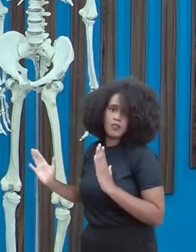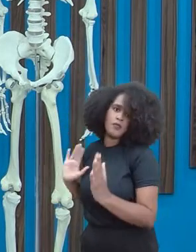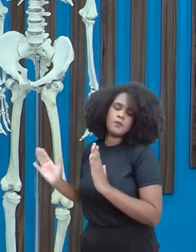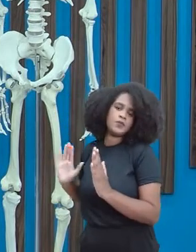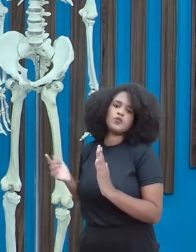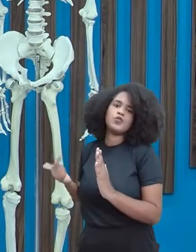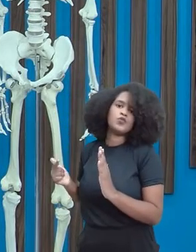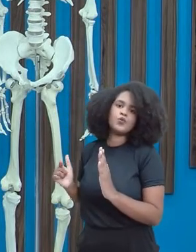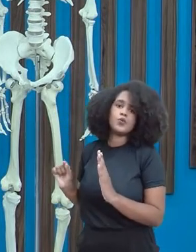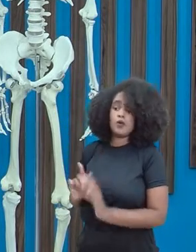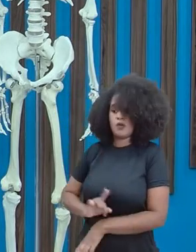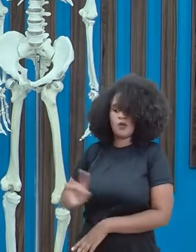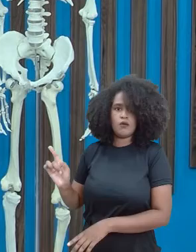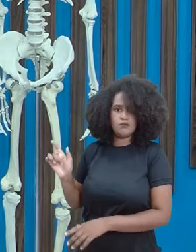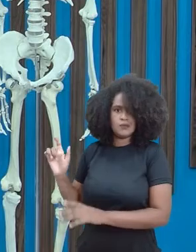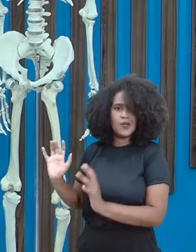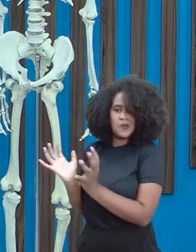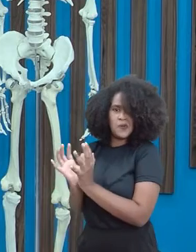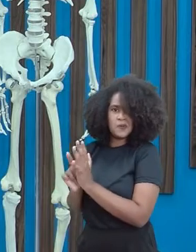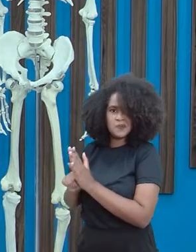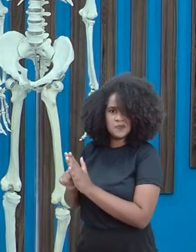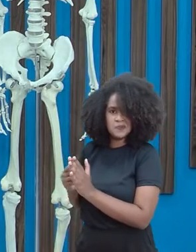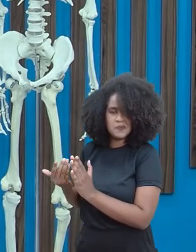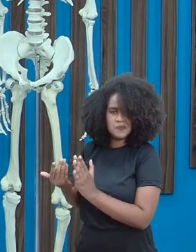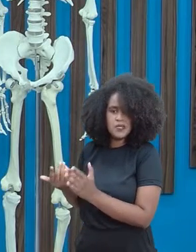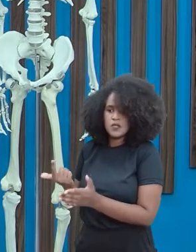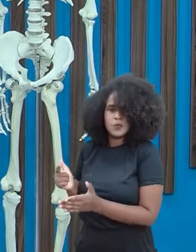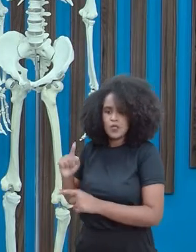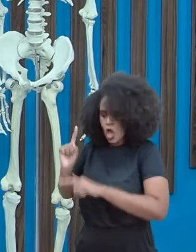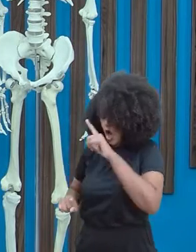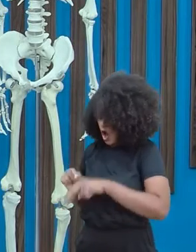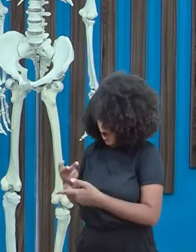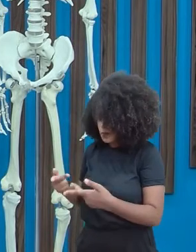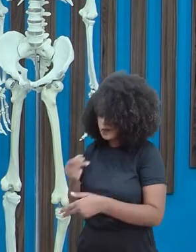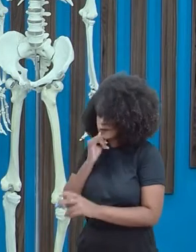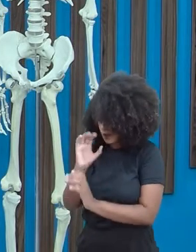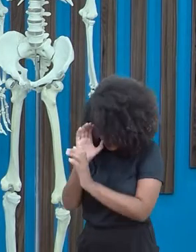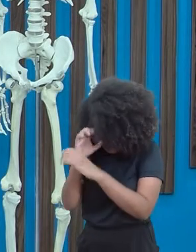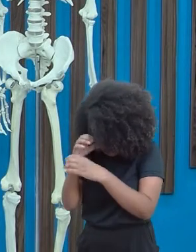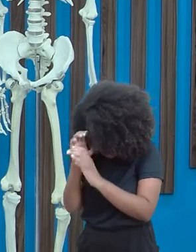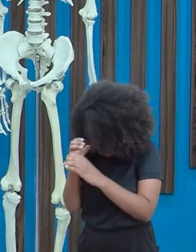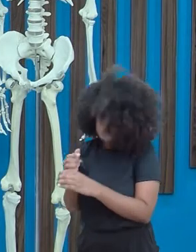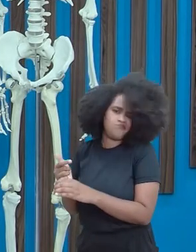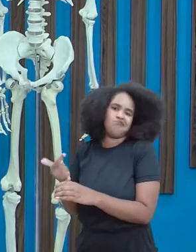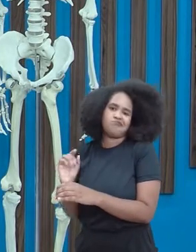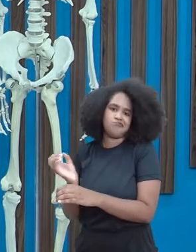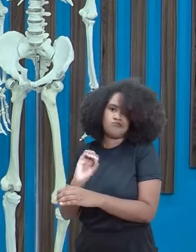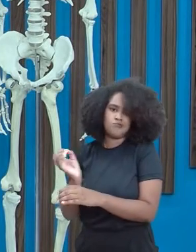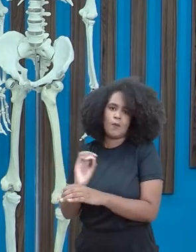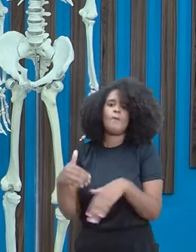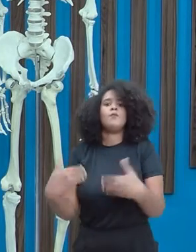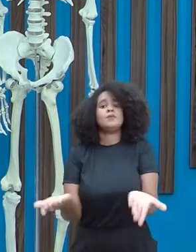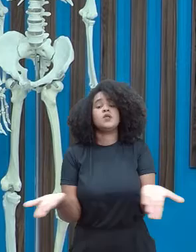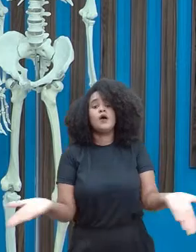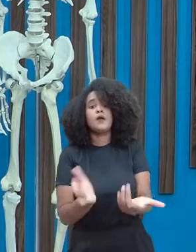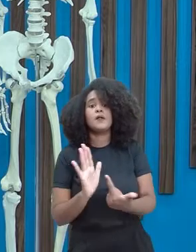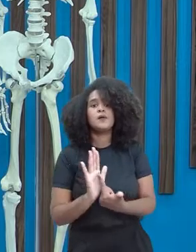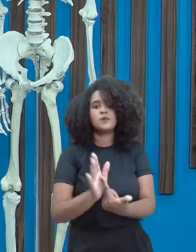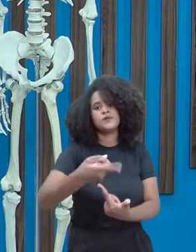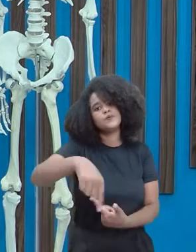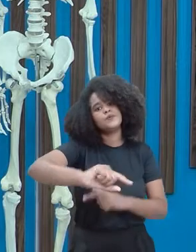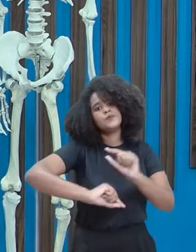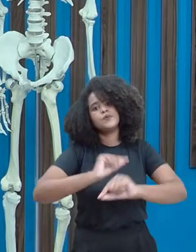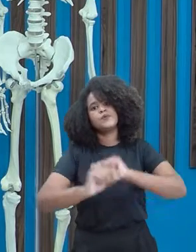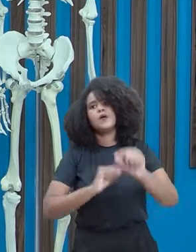né, eles não tinham na época os equipamentos, como a questão aí do microscópio. Mas eu trago aí para vocês que